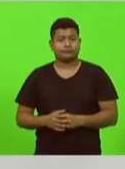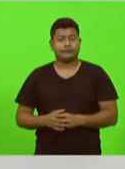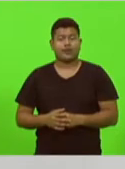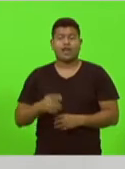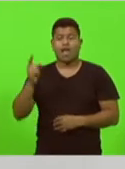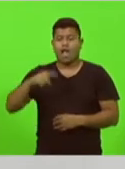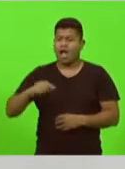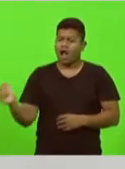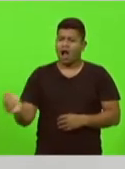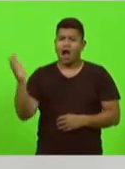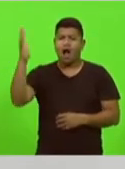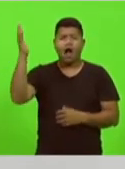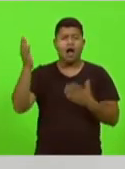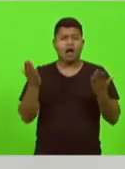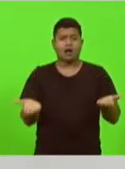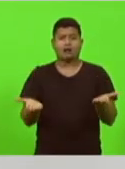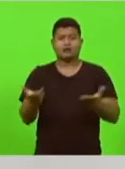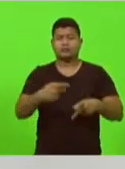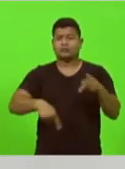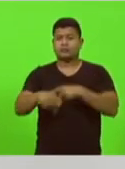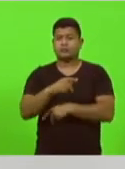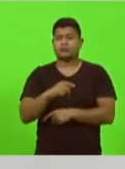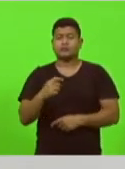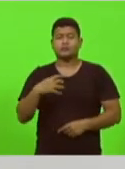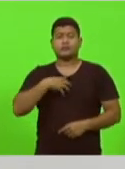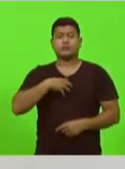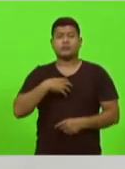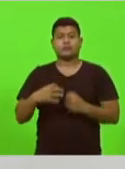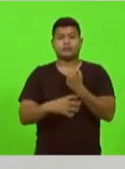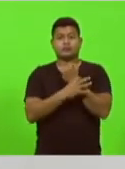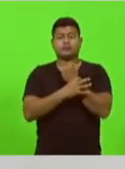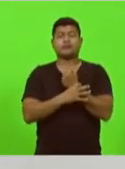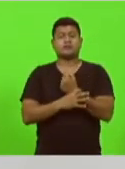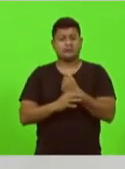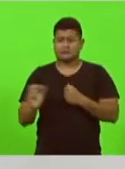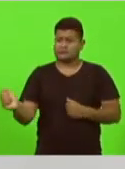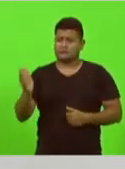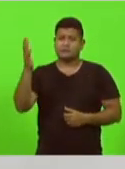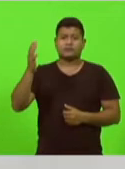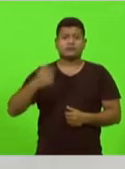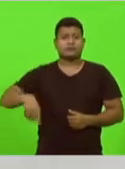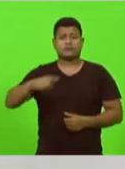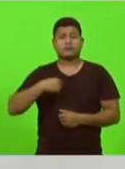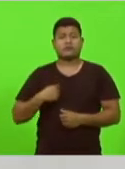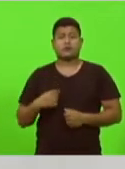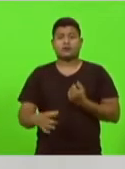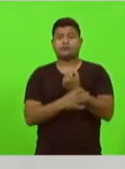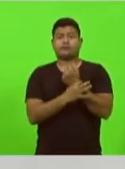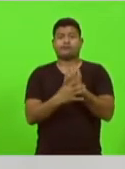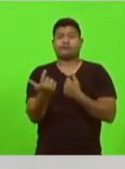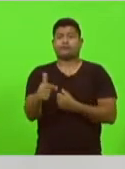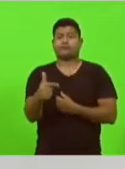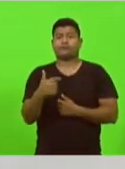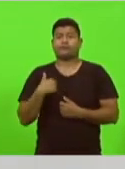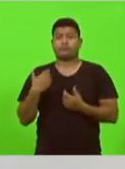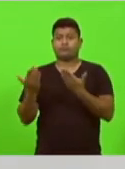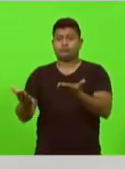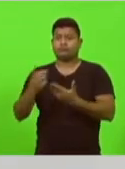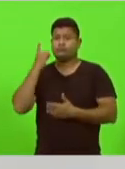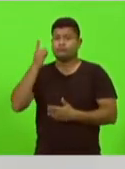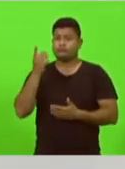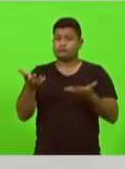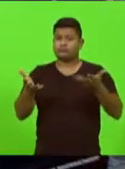catarinense se sentir seguro, muito caro, e nós não estamos tendo essa segurança. Deputado Bruno, quis se